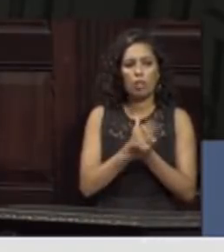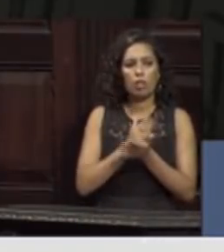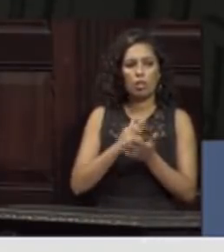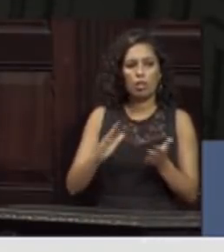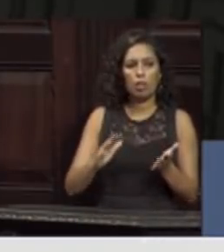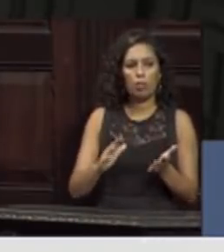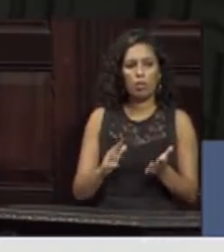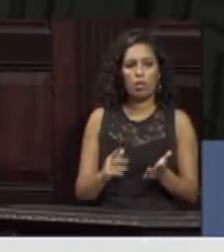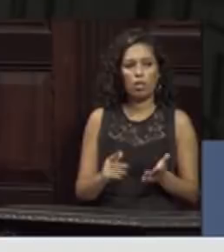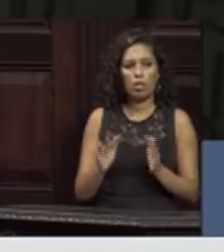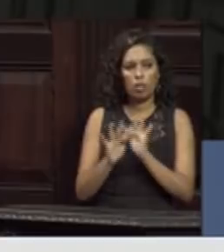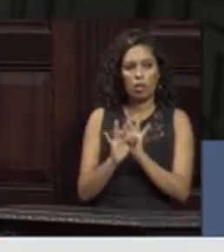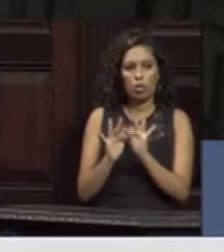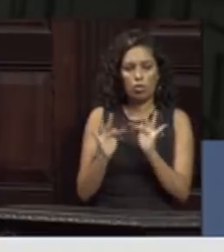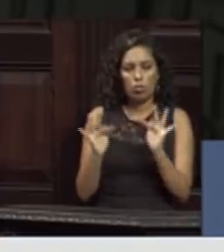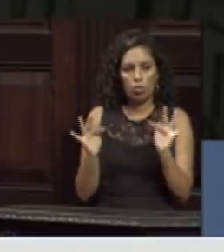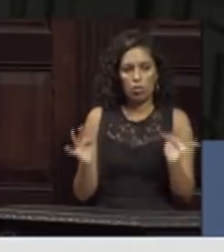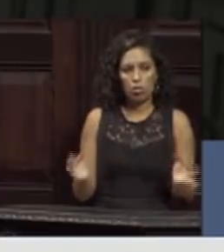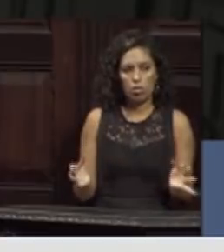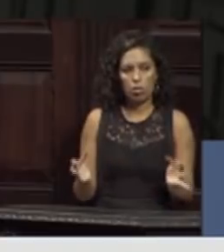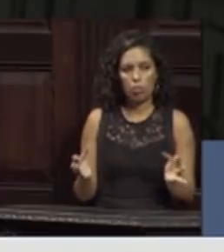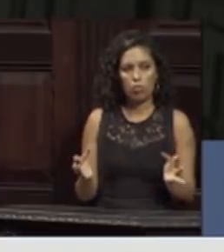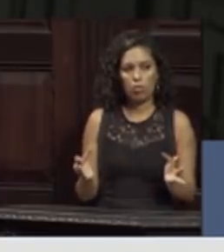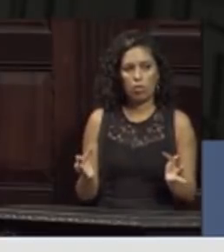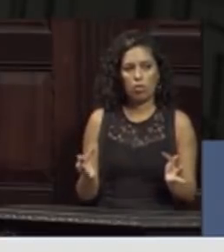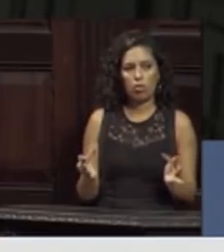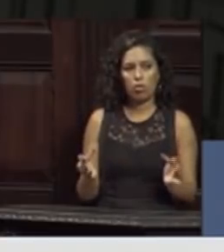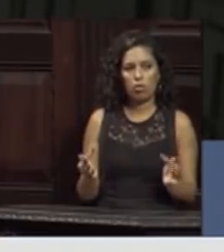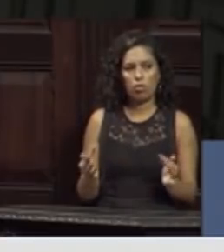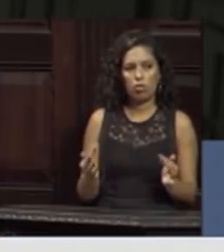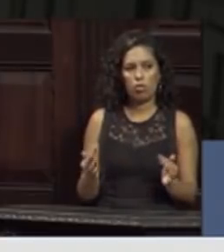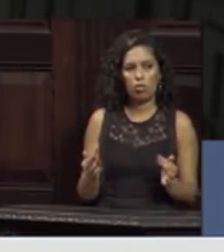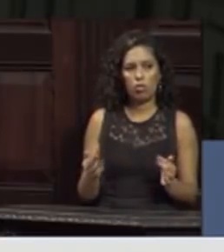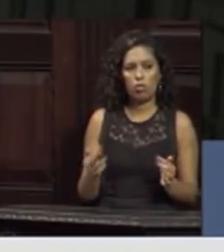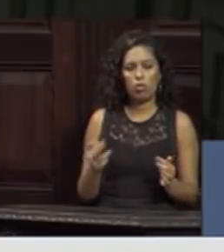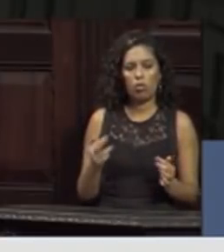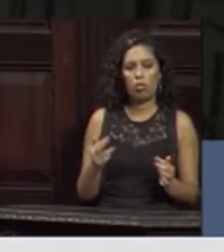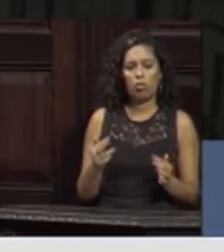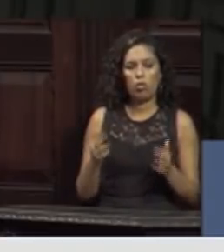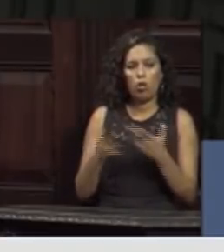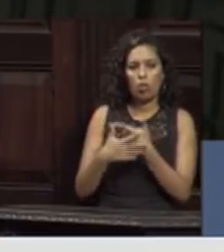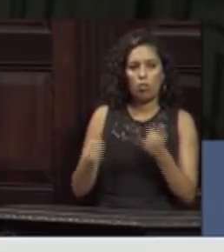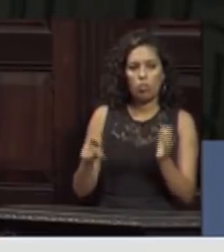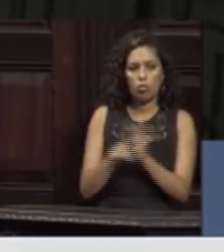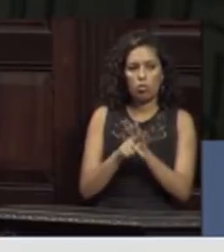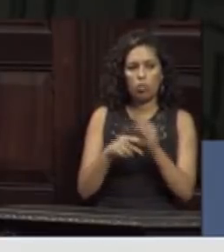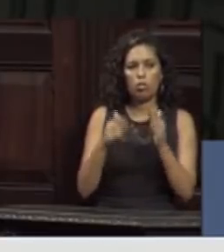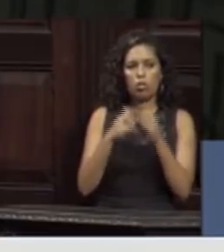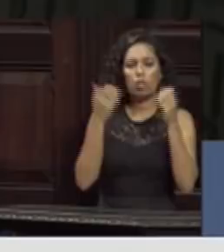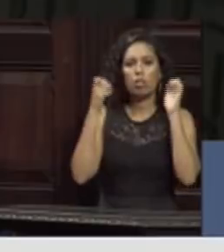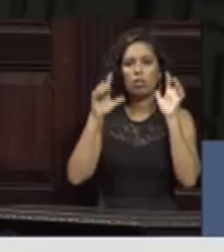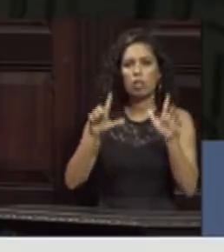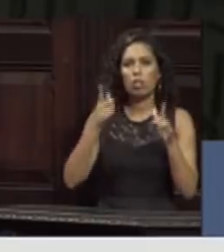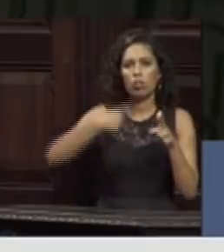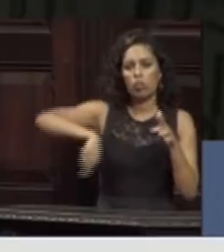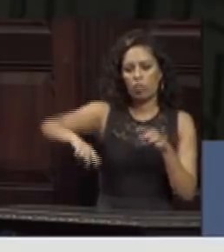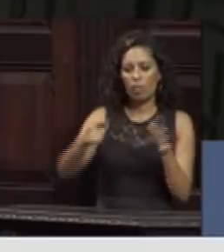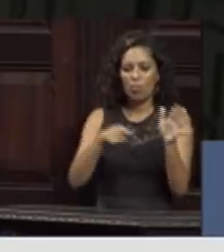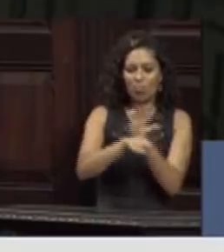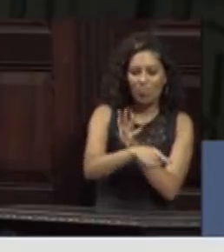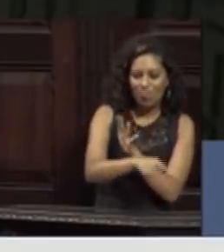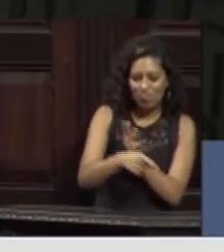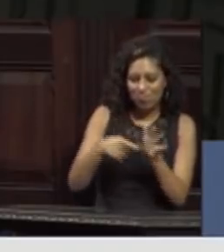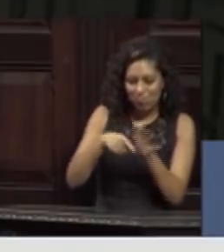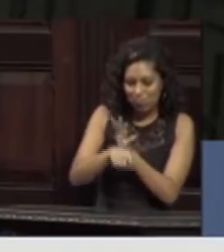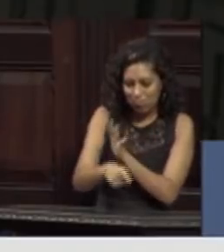assiste razão ao deputado Conte, assiste razão à Assembleia Legislativa aprofundar esse debate. Não